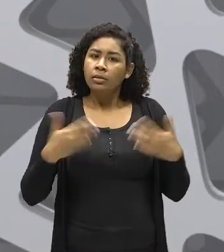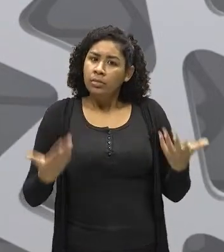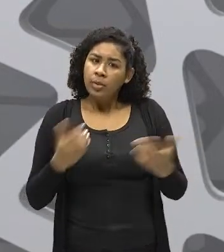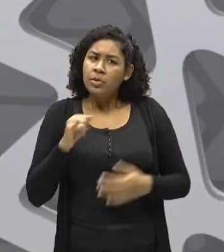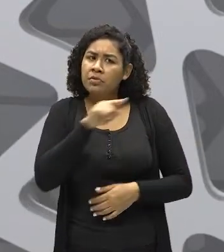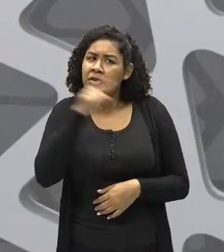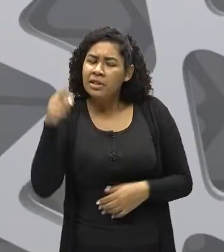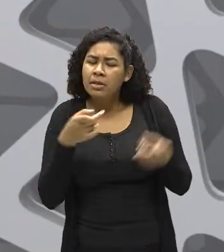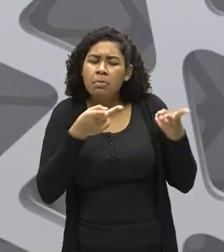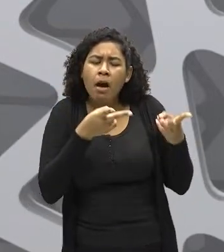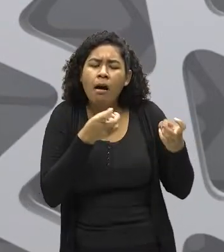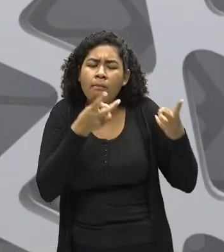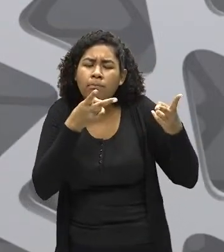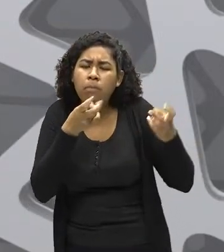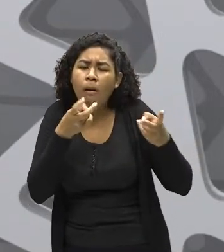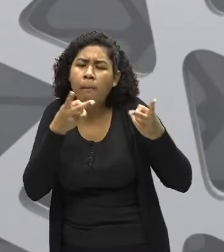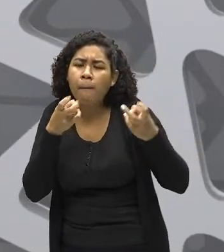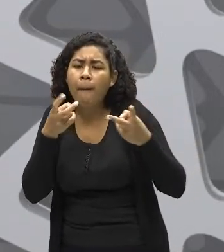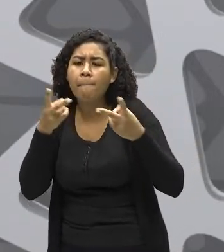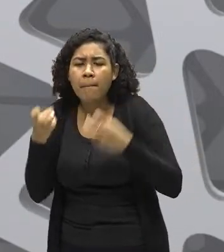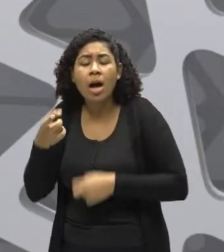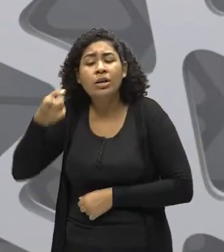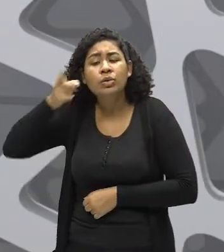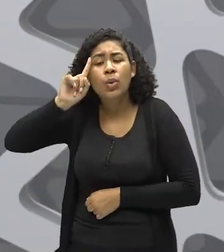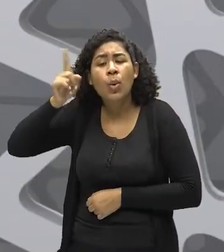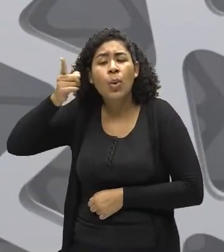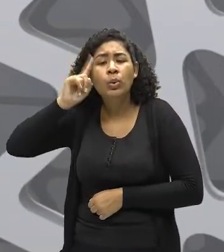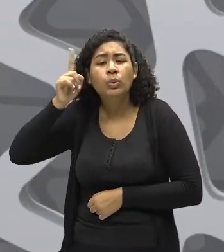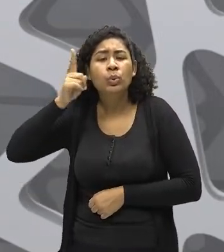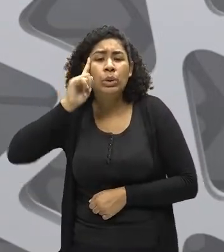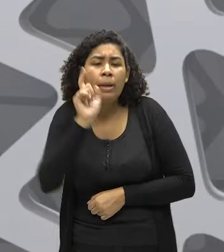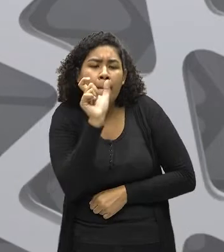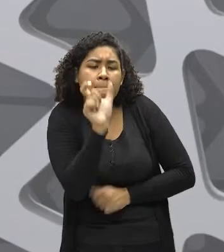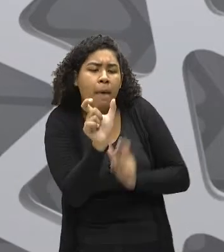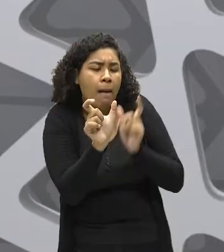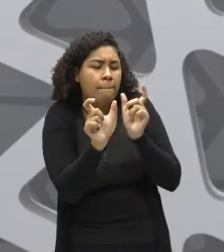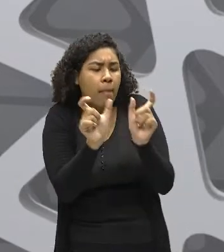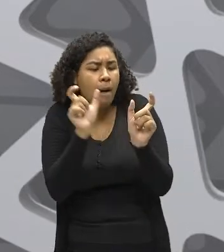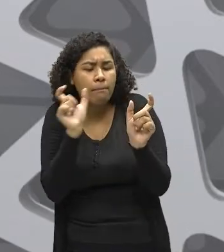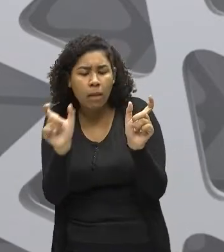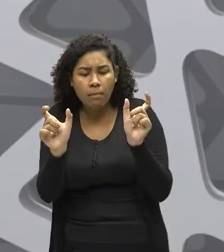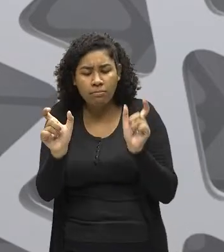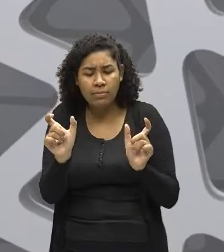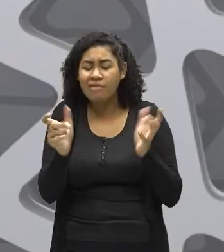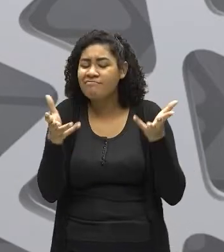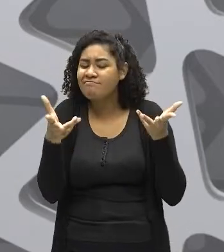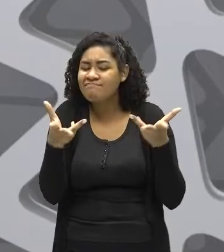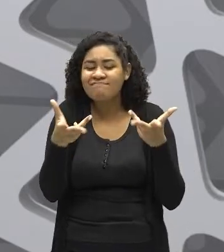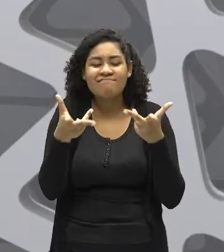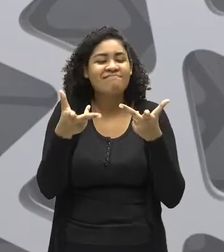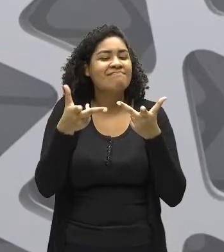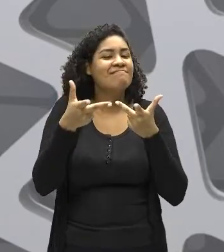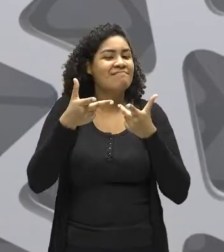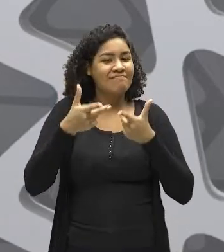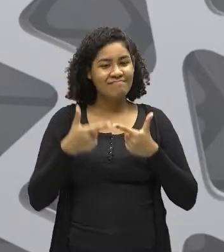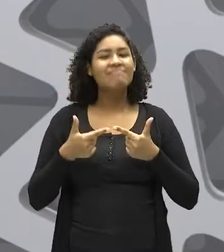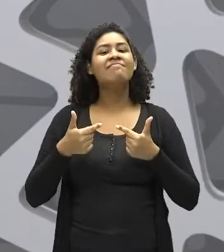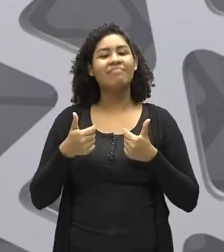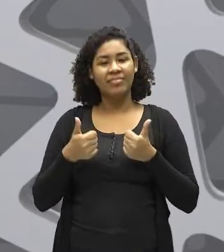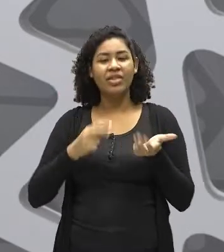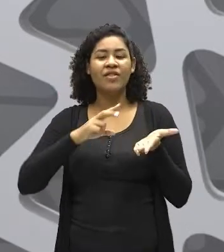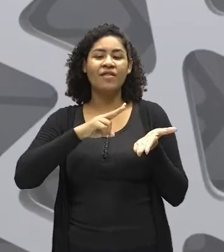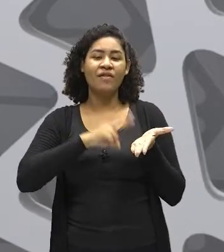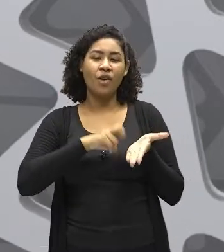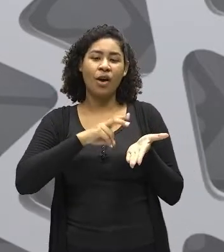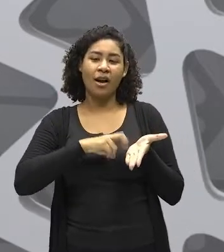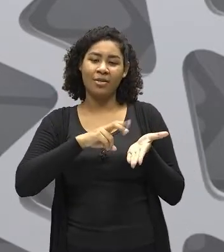vocês prestarem atenção no dia a dia de vocês, vocês começam a observar a riqueza do nosso vocabulário.